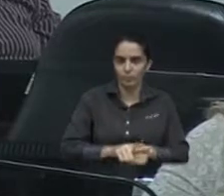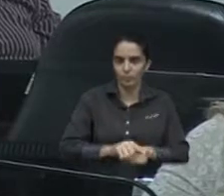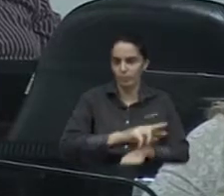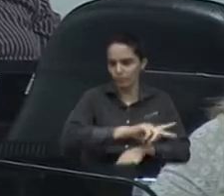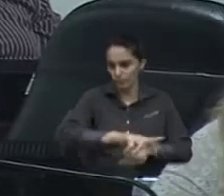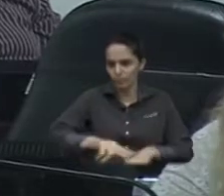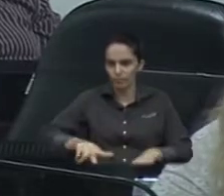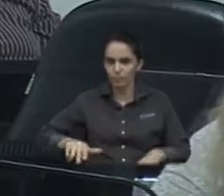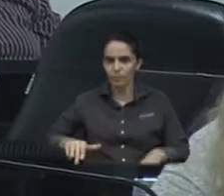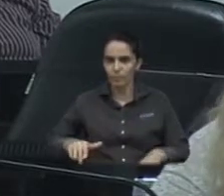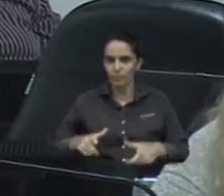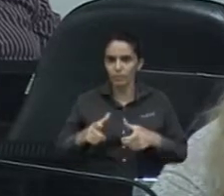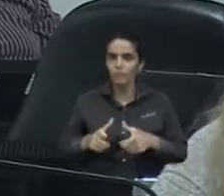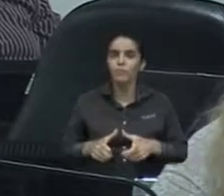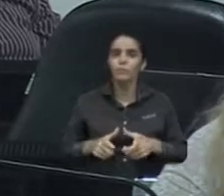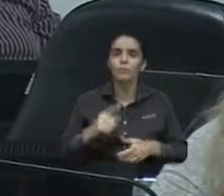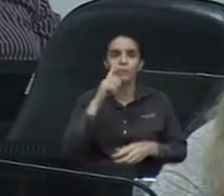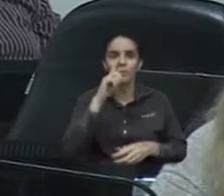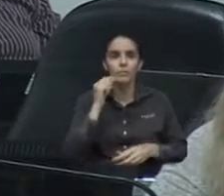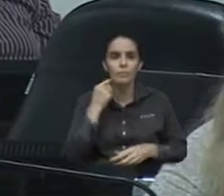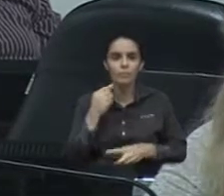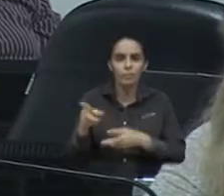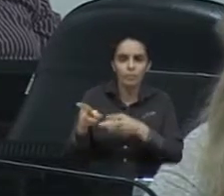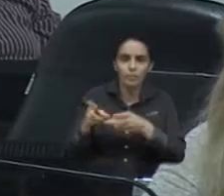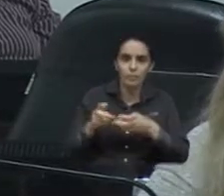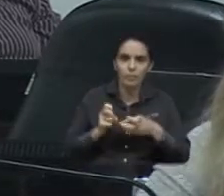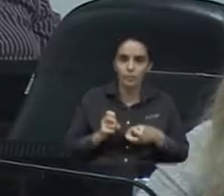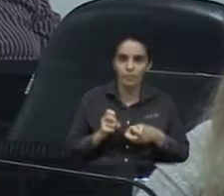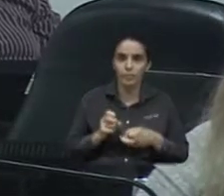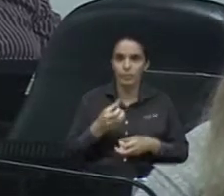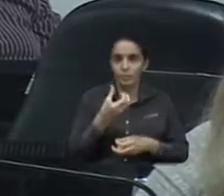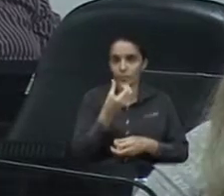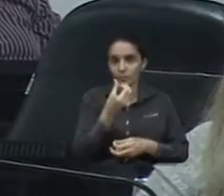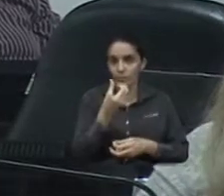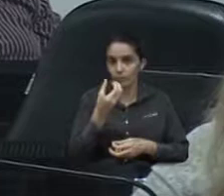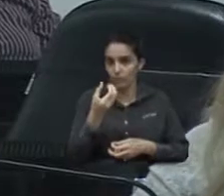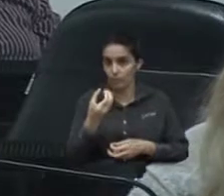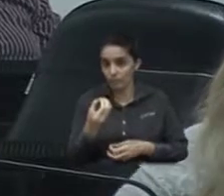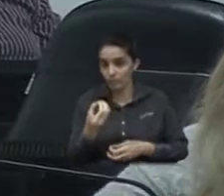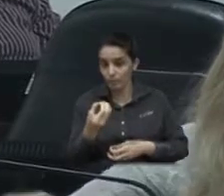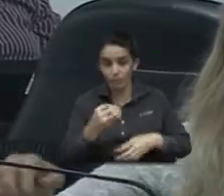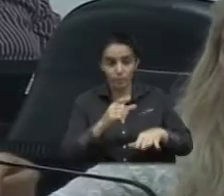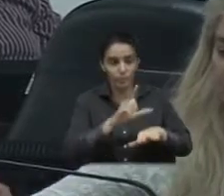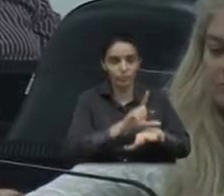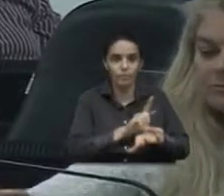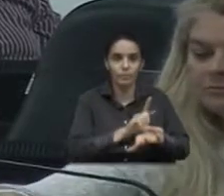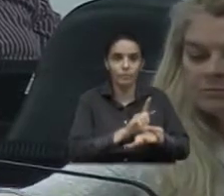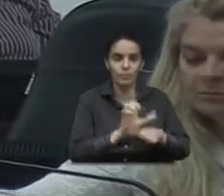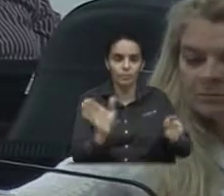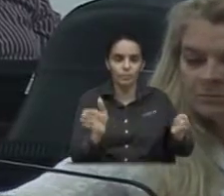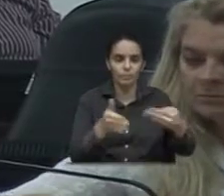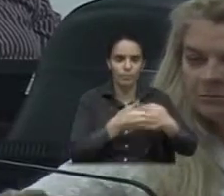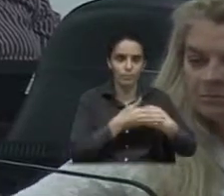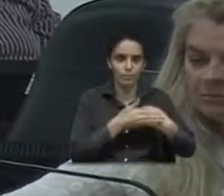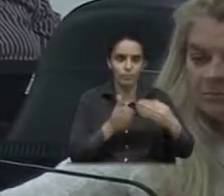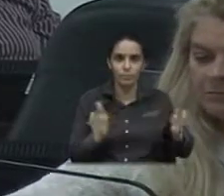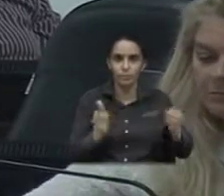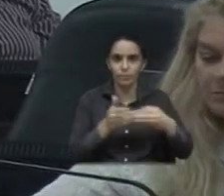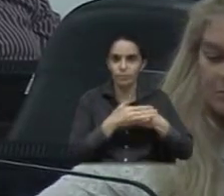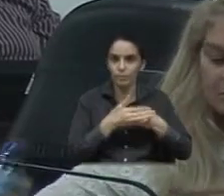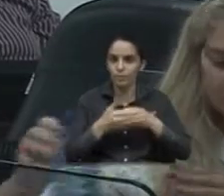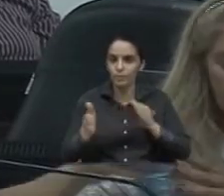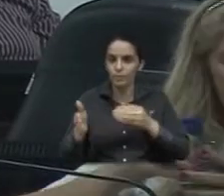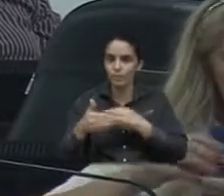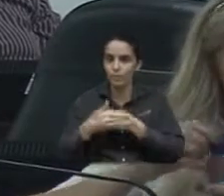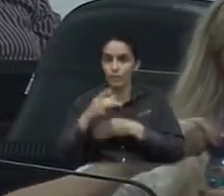cidade, eu contei mais de 60 estabelecimentos com as portas fechadas só aqui